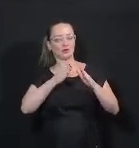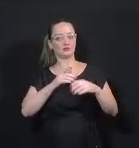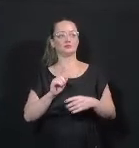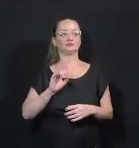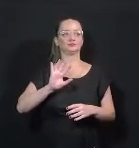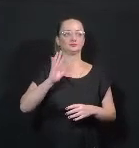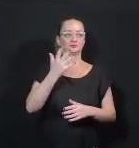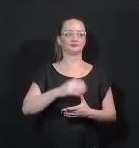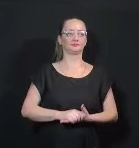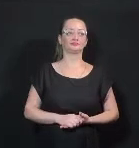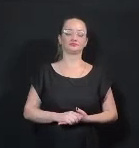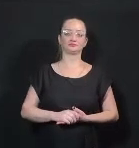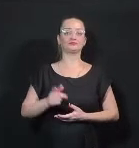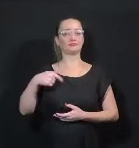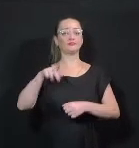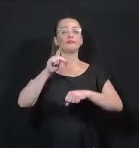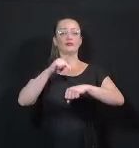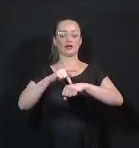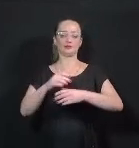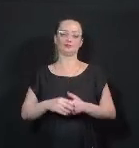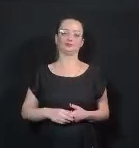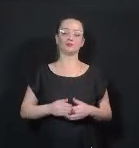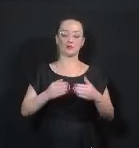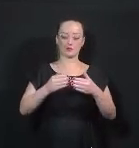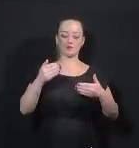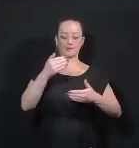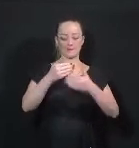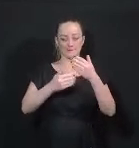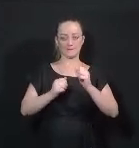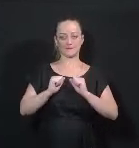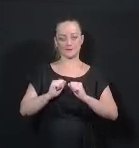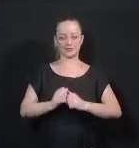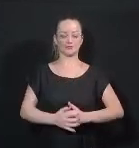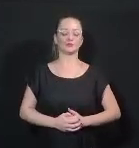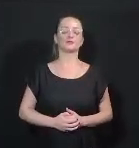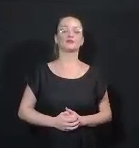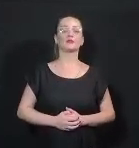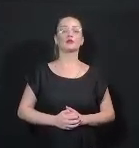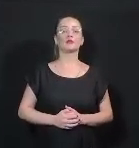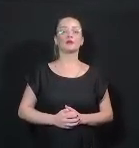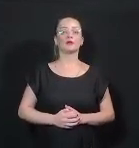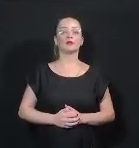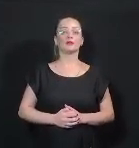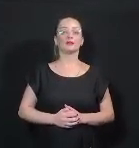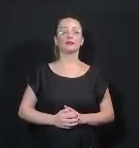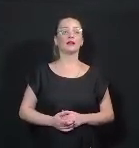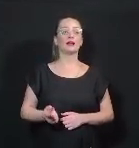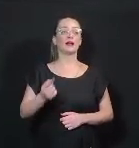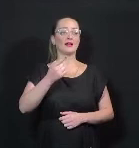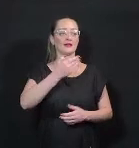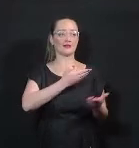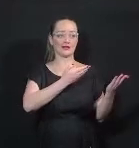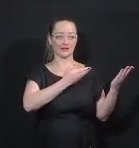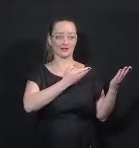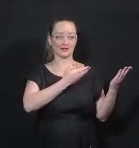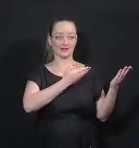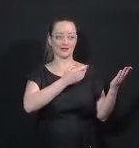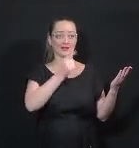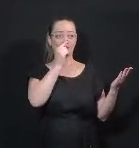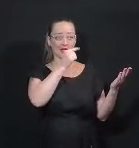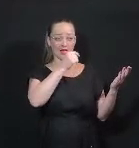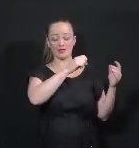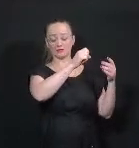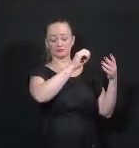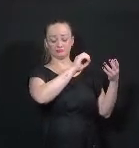gentileza, pode passar. Então, aqui é que essas noções de